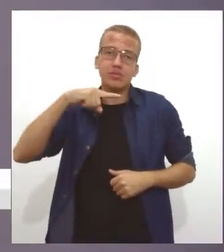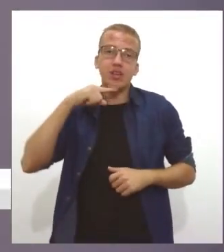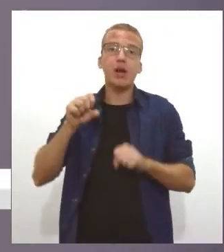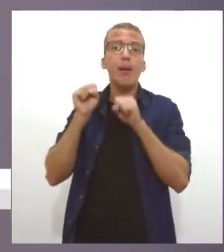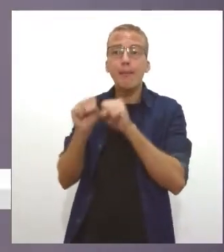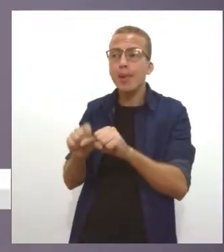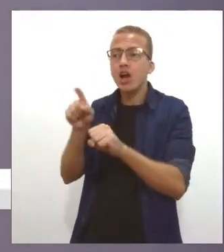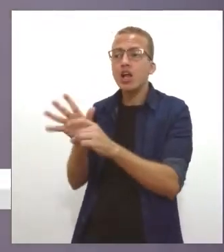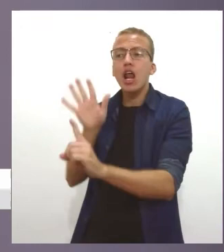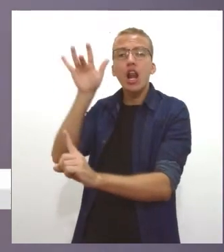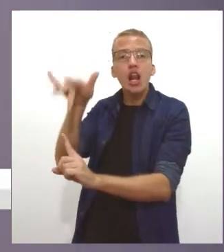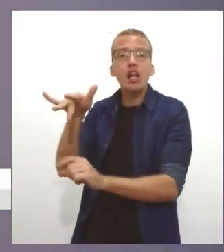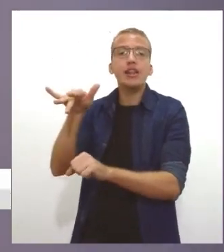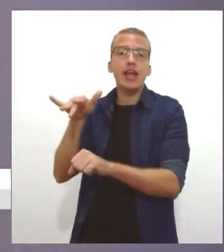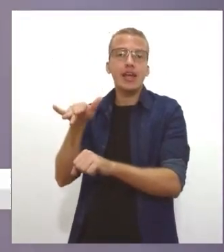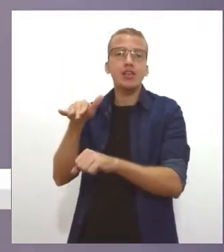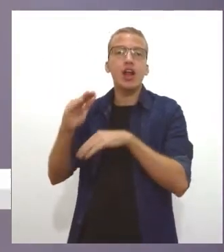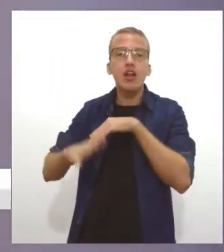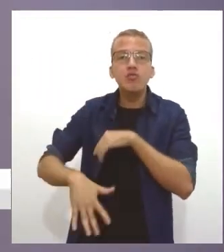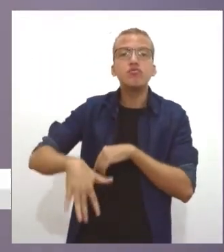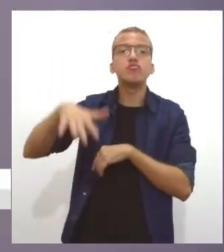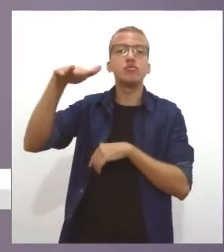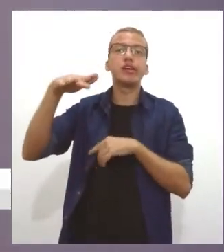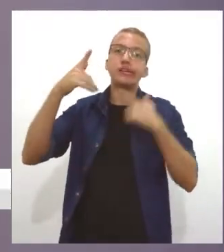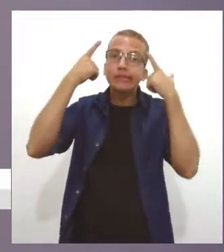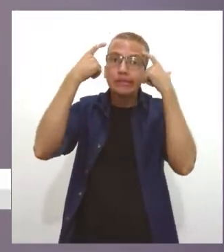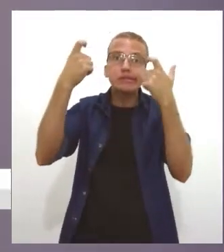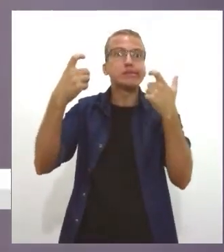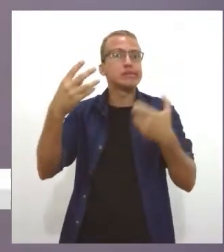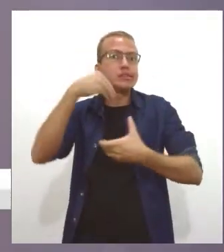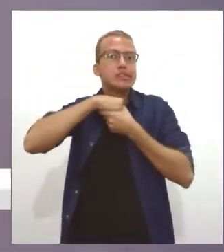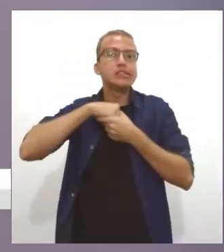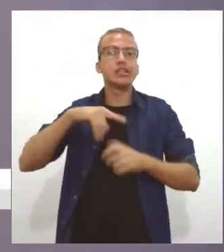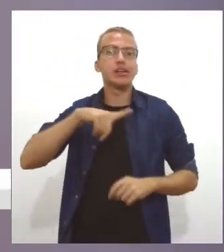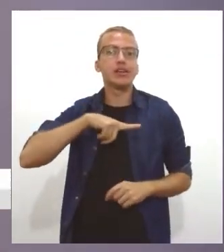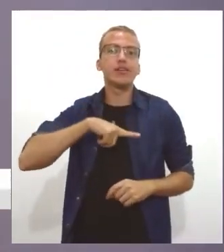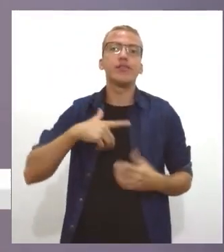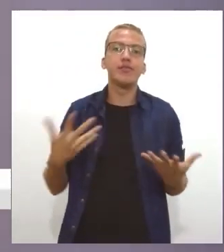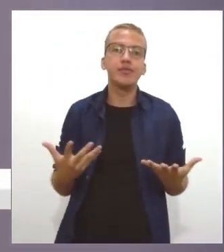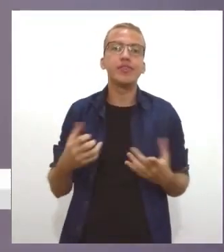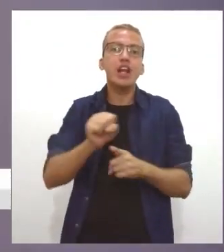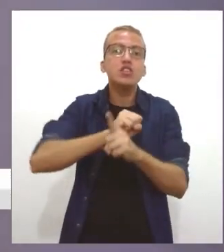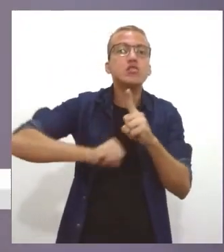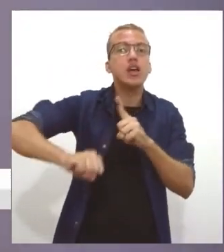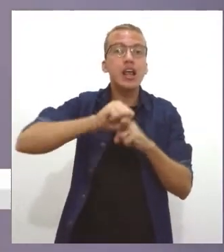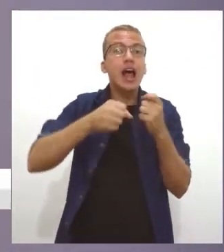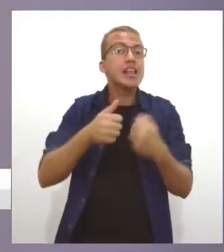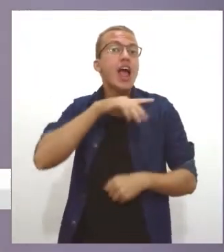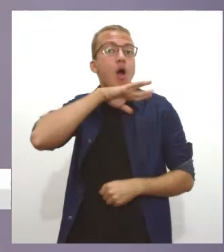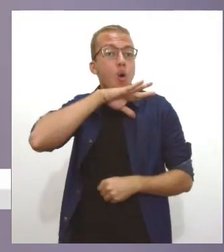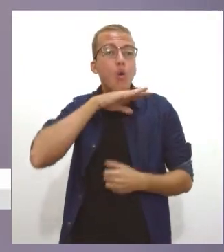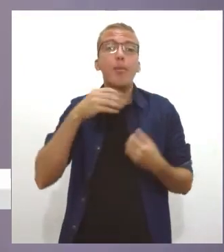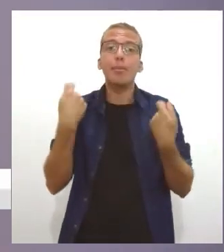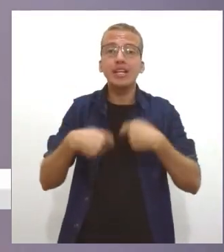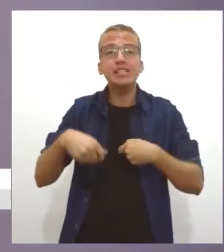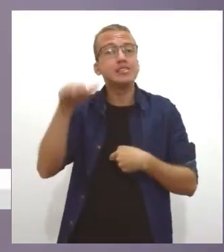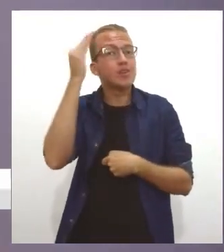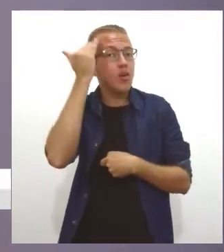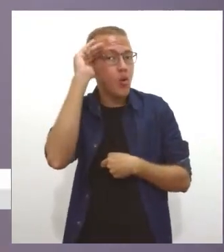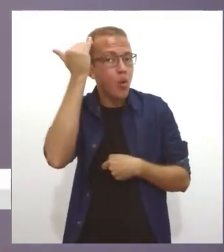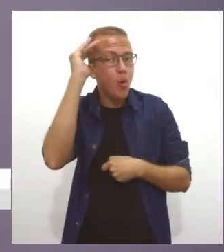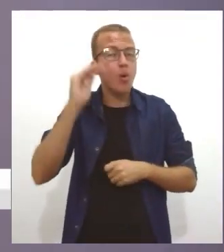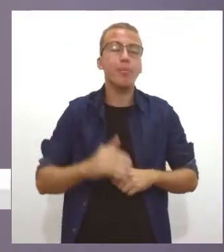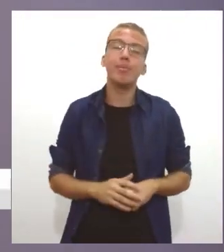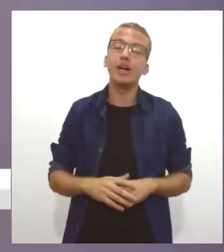sofreu. Isso não é importante, isso não é bom para ninguém, como sociedade em geral, entendeu? A gente tem que entender isso. Uhum.